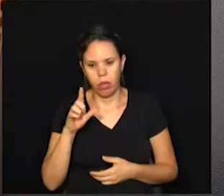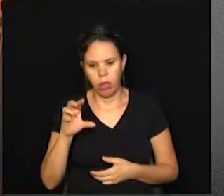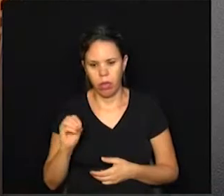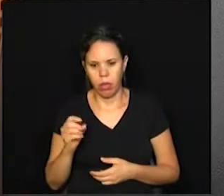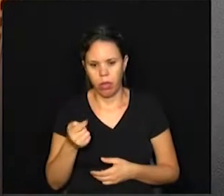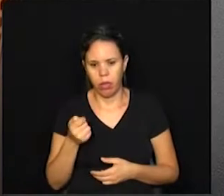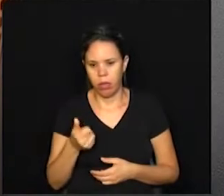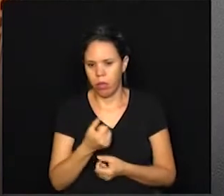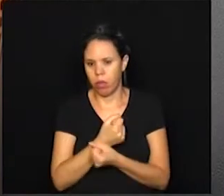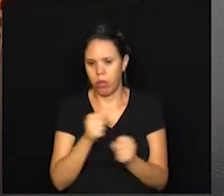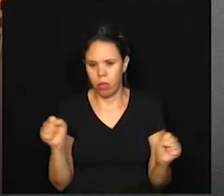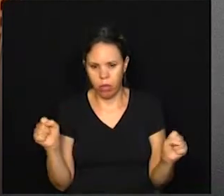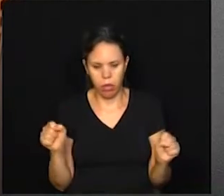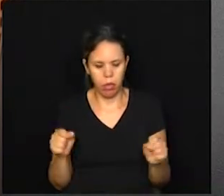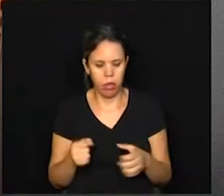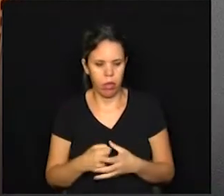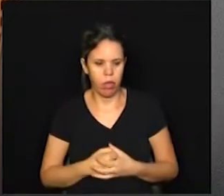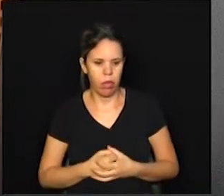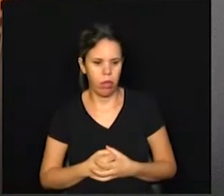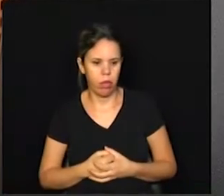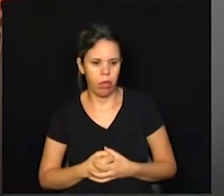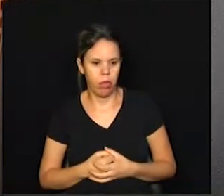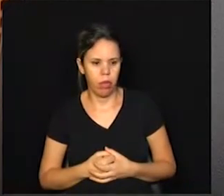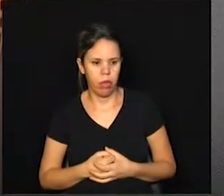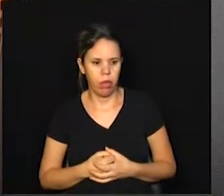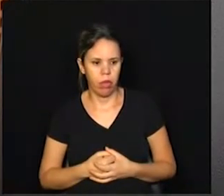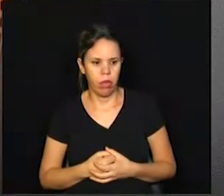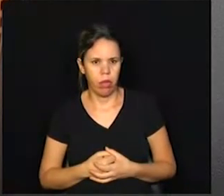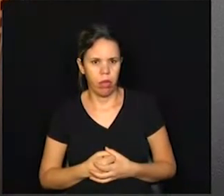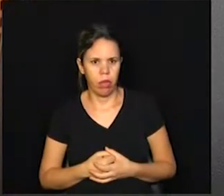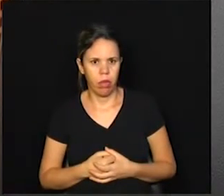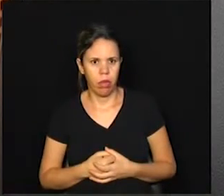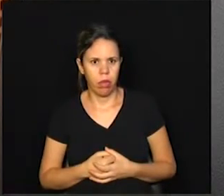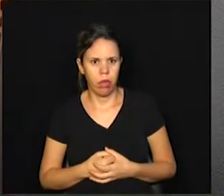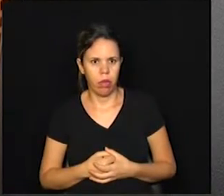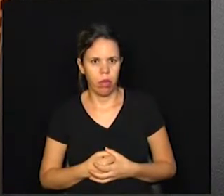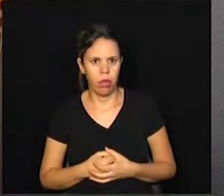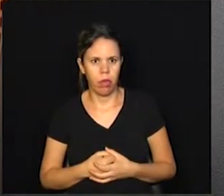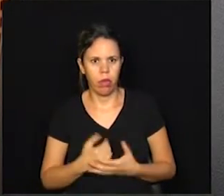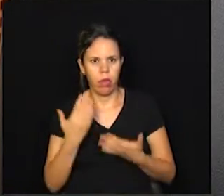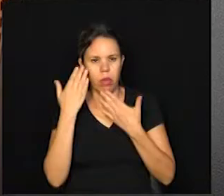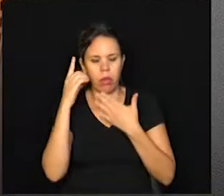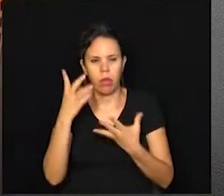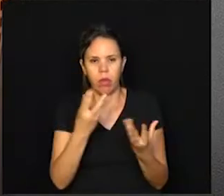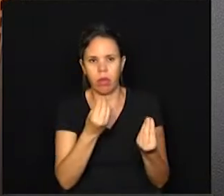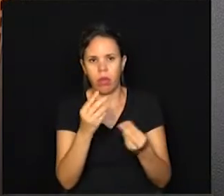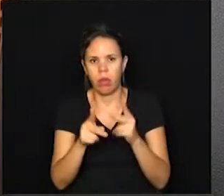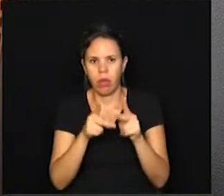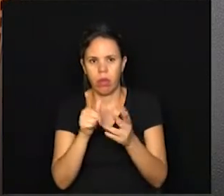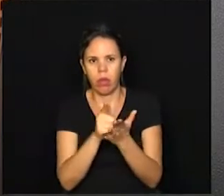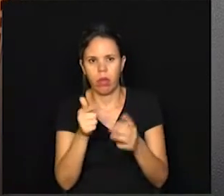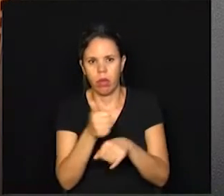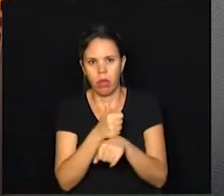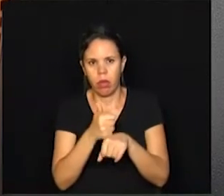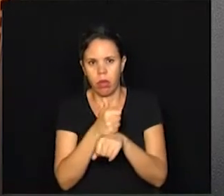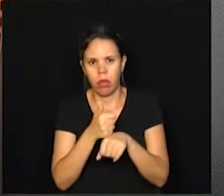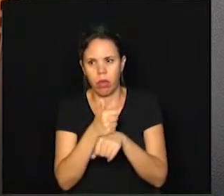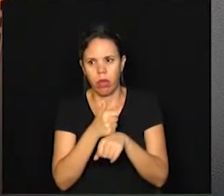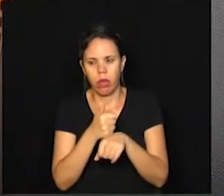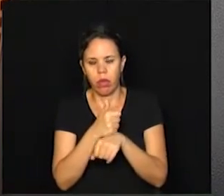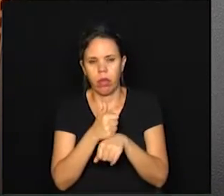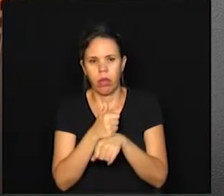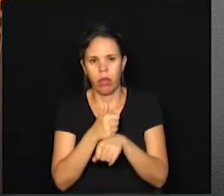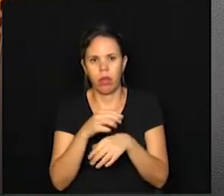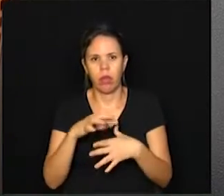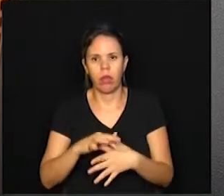quase impossível. É quase impossível, né? Graças a Deus tem muita gente, muito jornalista, muita gente,